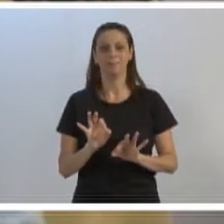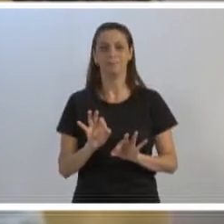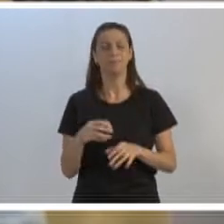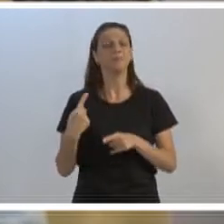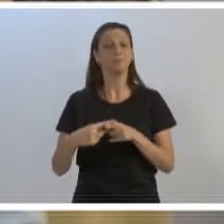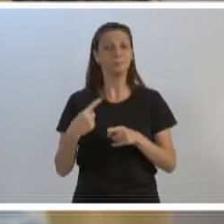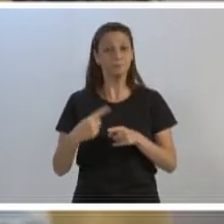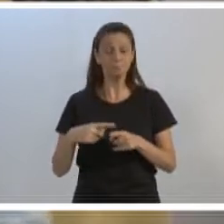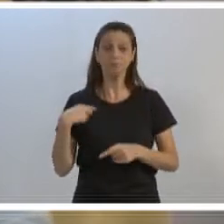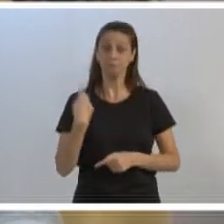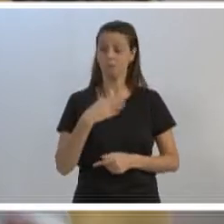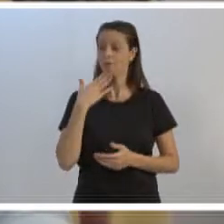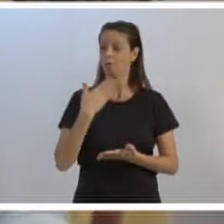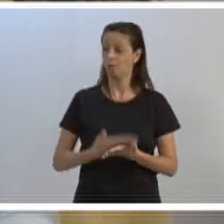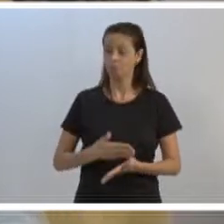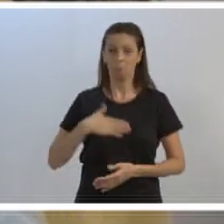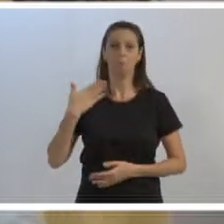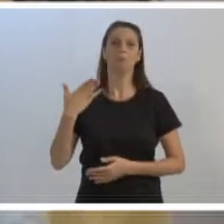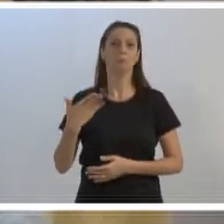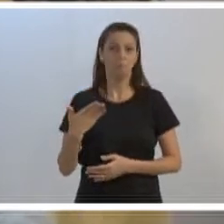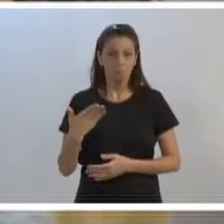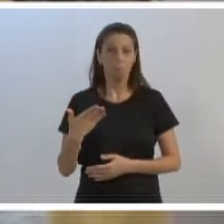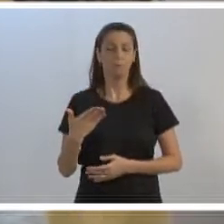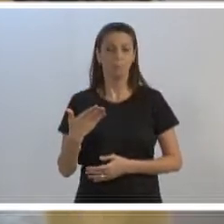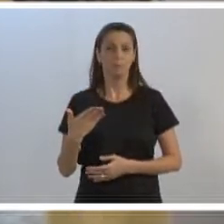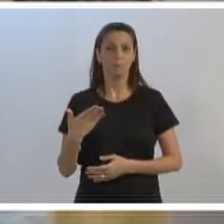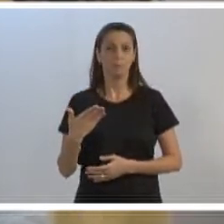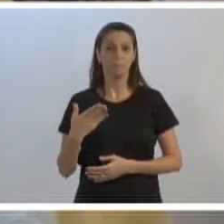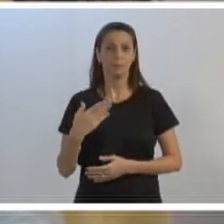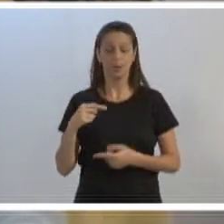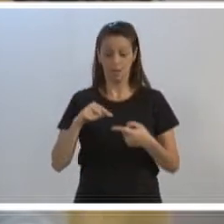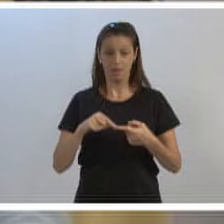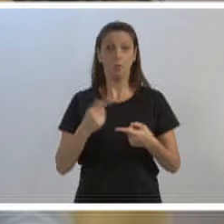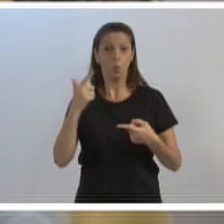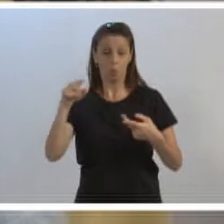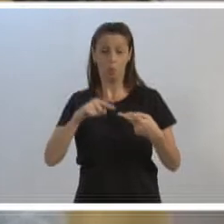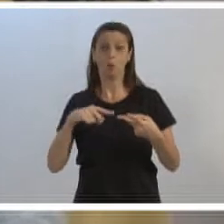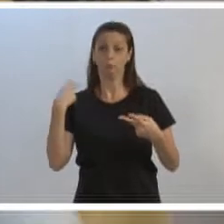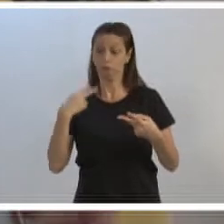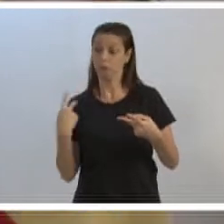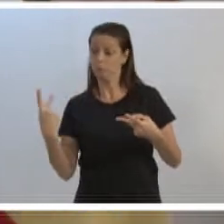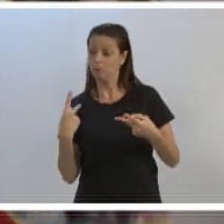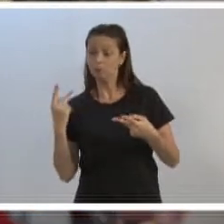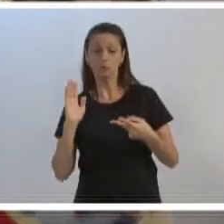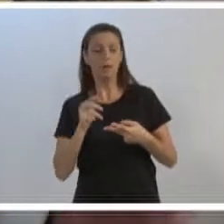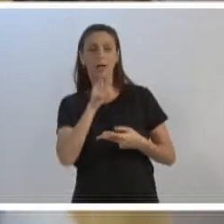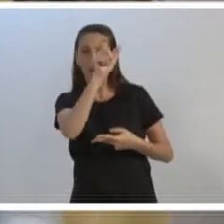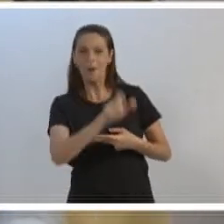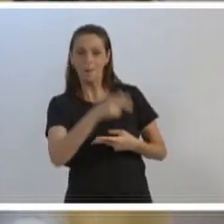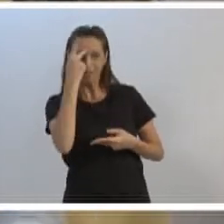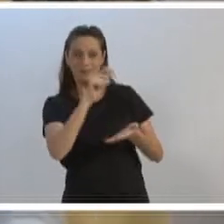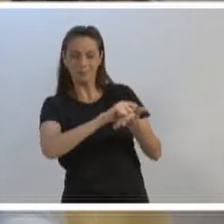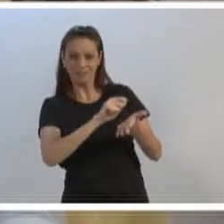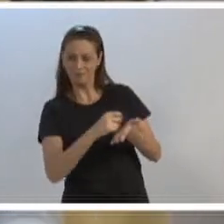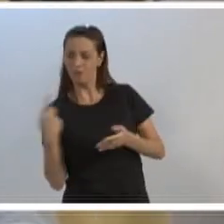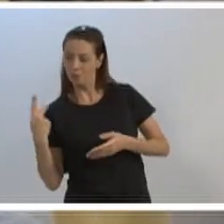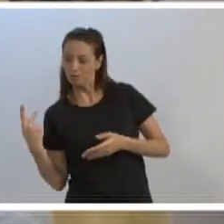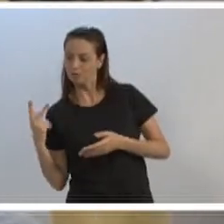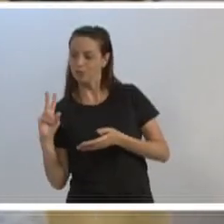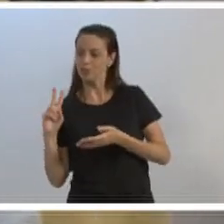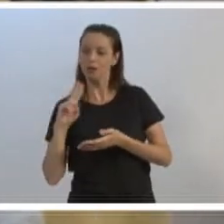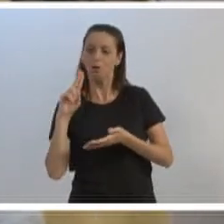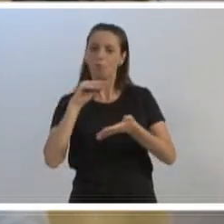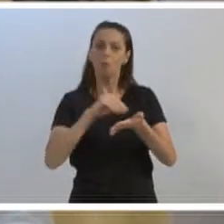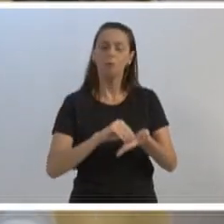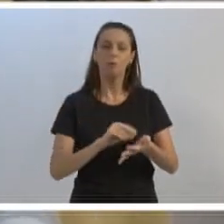nós fomos surpreendidos, estou dizendo mais um vereador, subscrevemos, essa entidade recebeu, e aí, pela